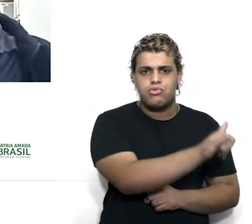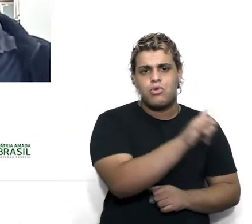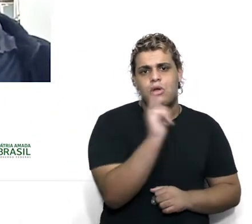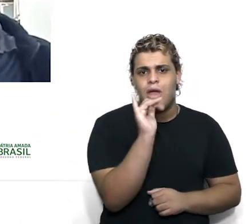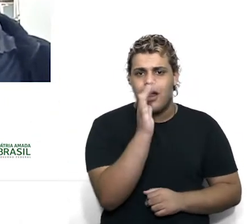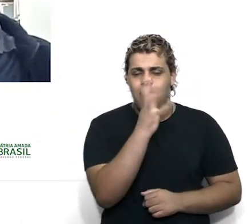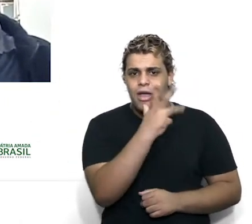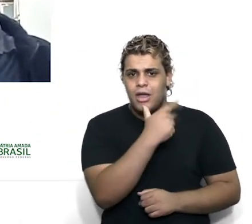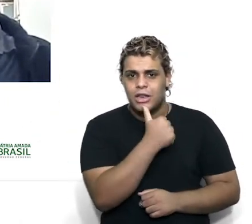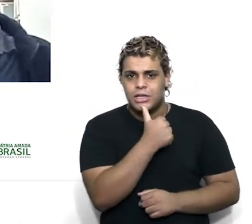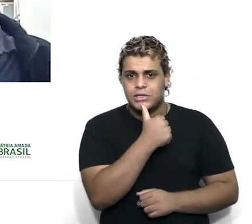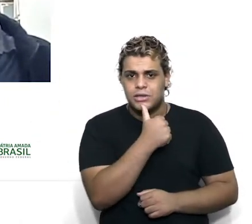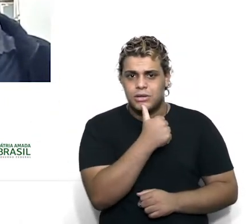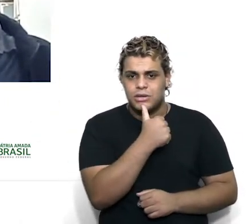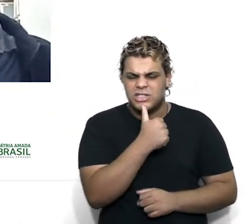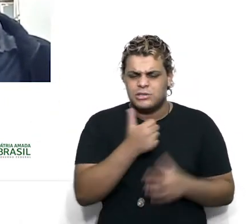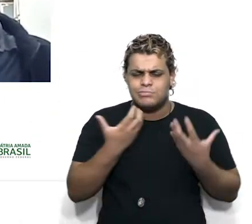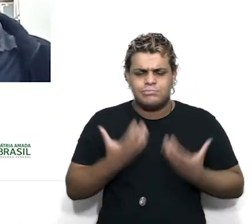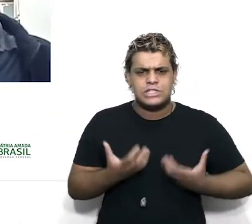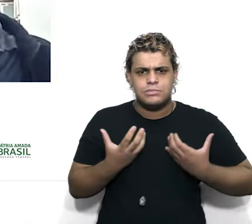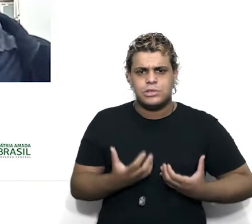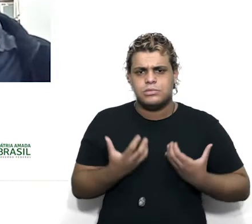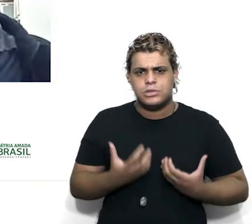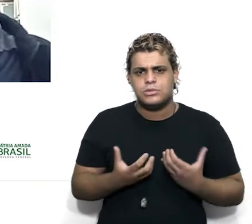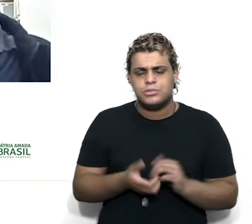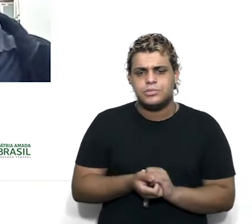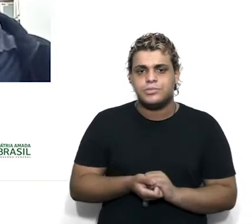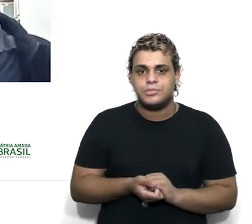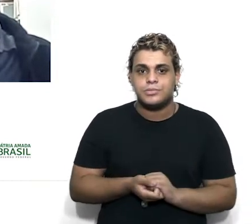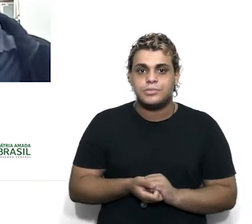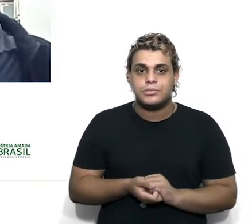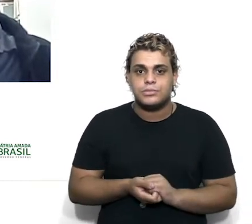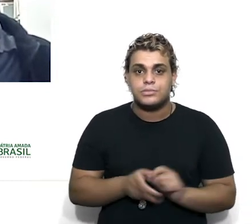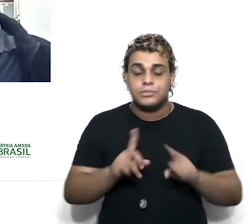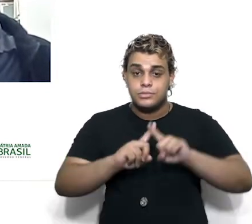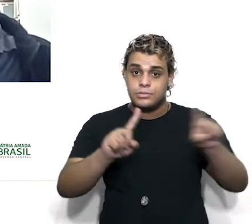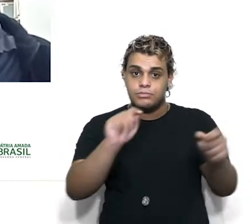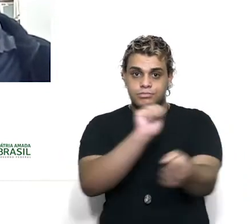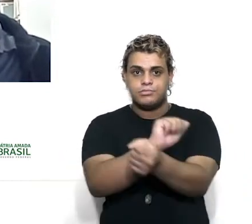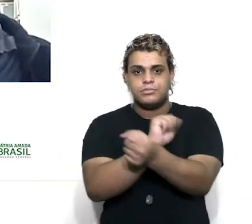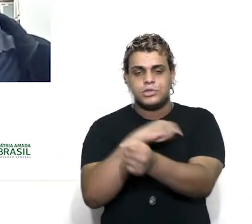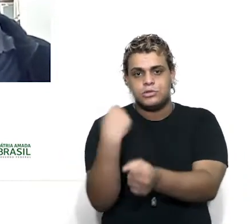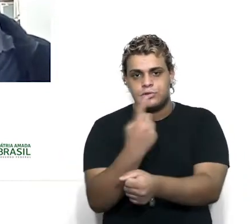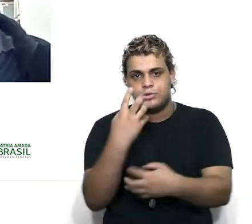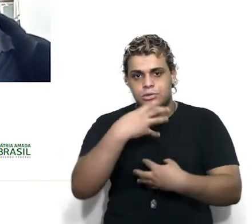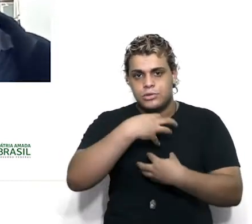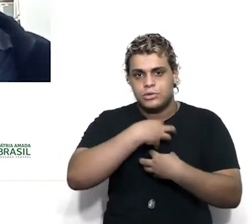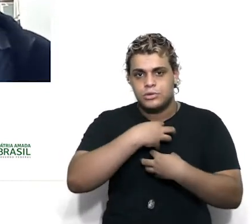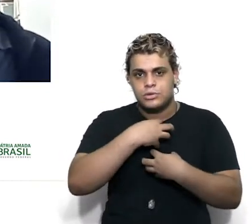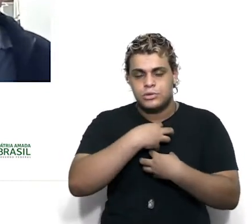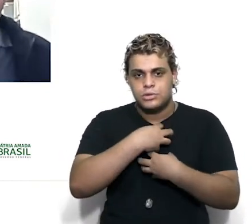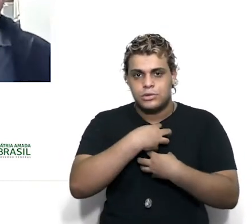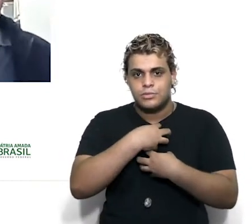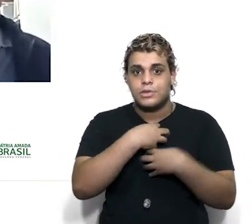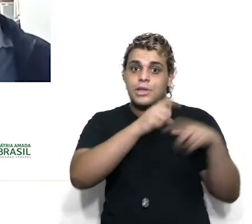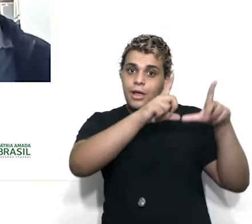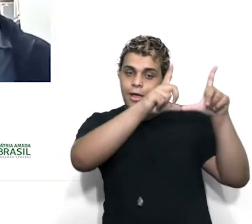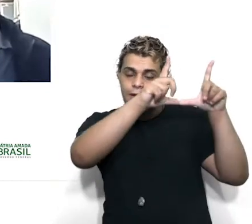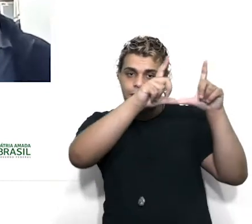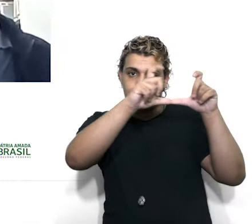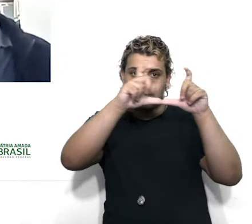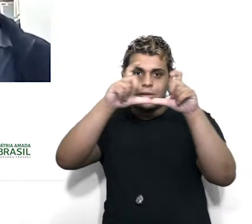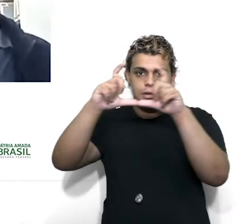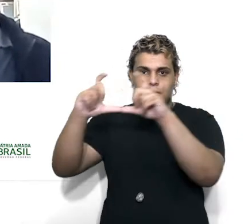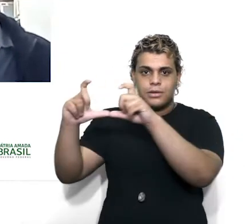atrasado, é das coisas mais irritantes. Mas com esta pausa nós sentimos a potência da viagem, não é? Quando